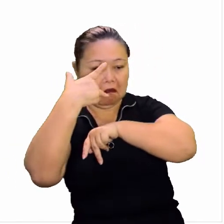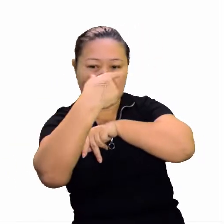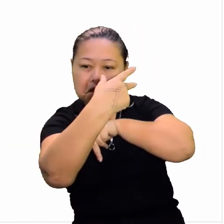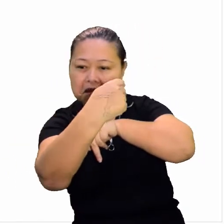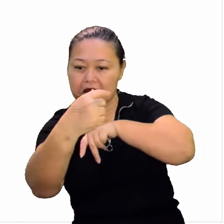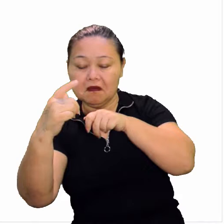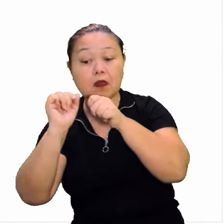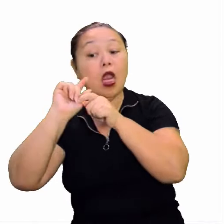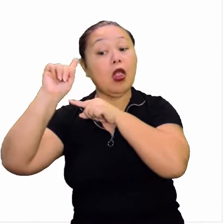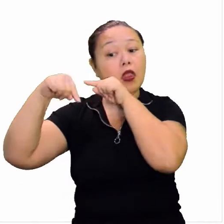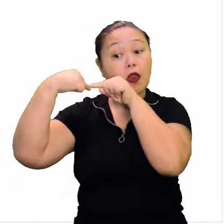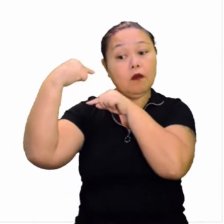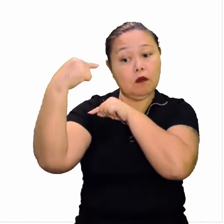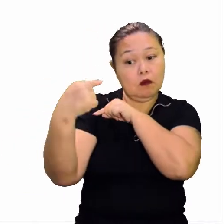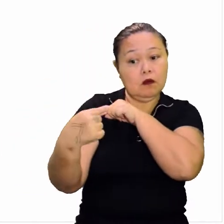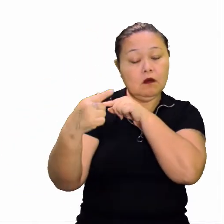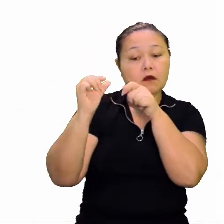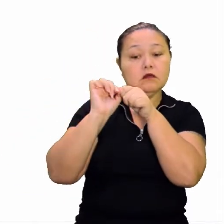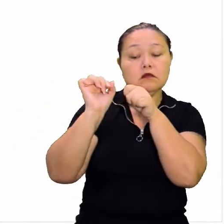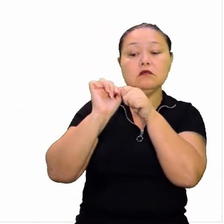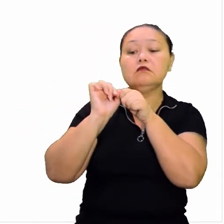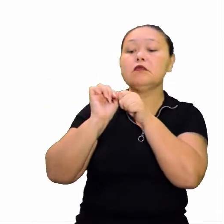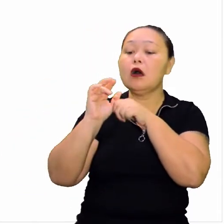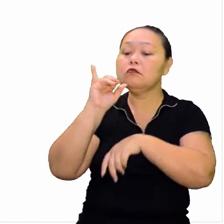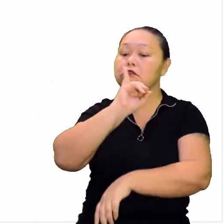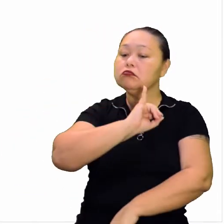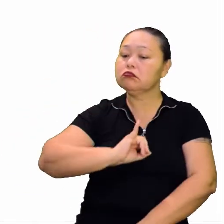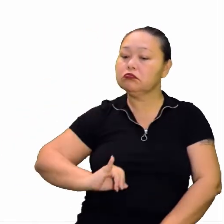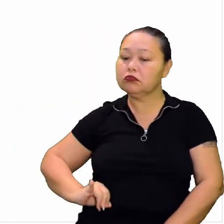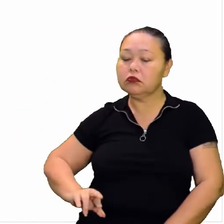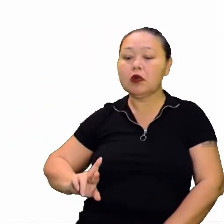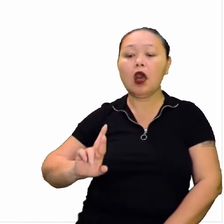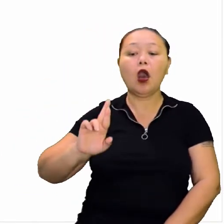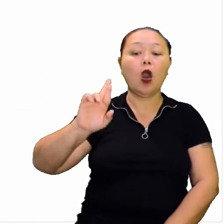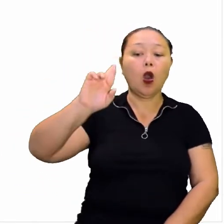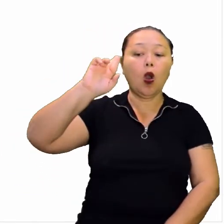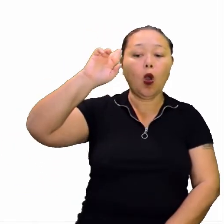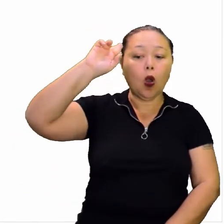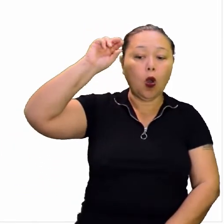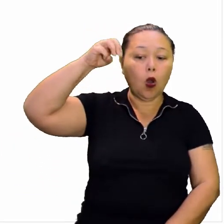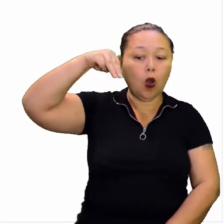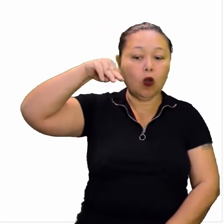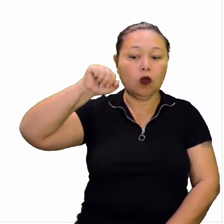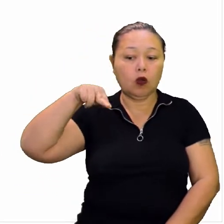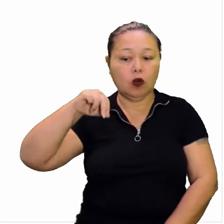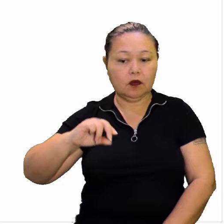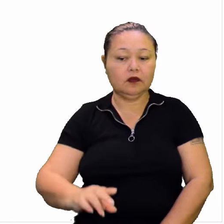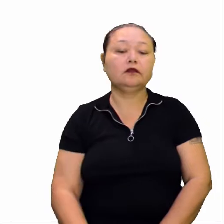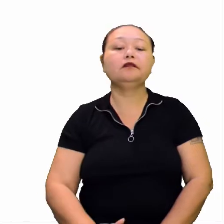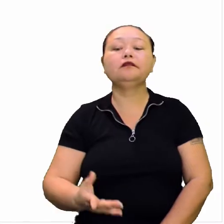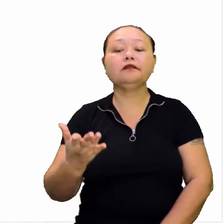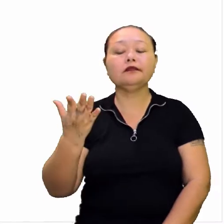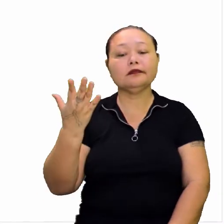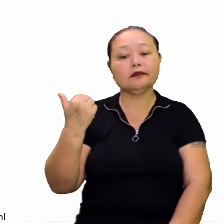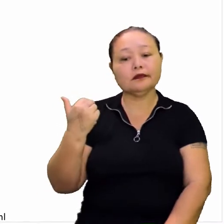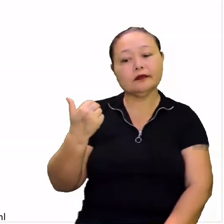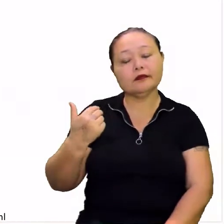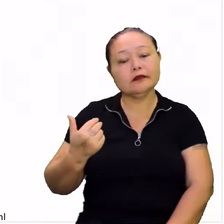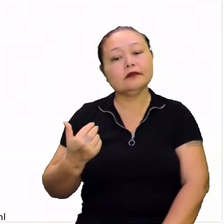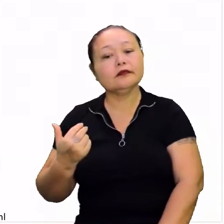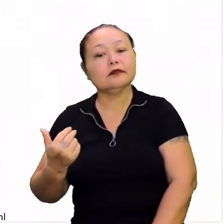Depois nós vamos chegar, sabe aonde? No Império Romano, lá na frente. Acompanhe aí as aulas, você irá